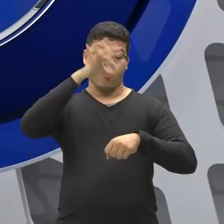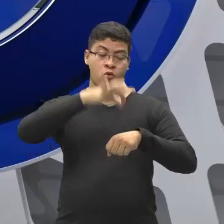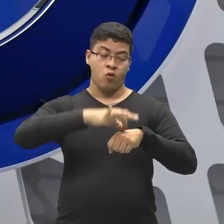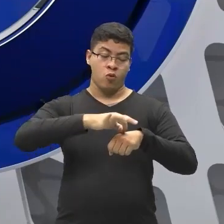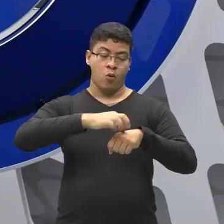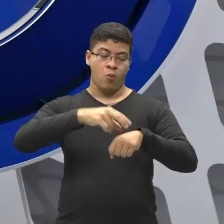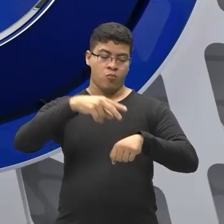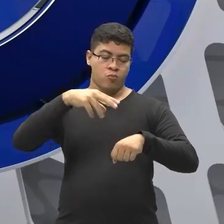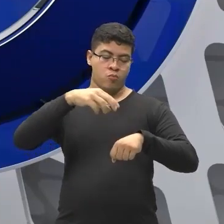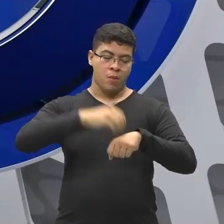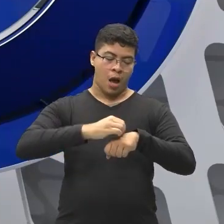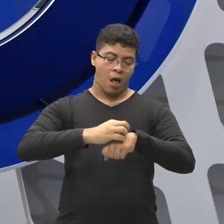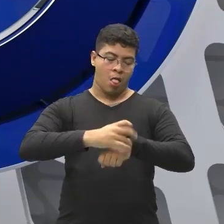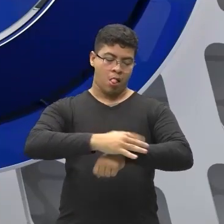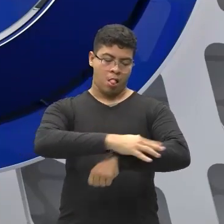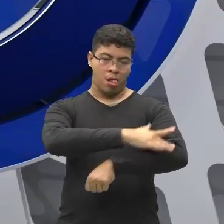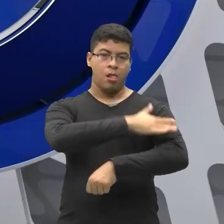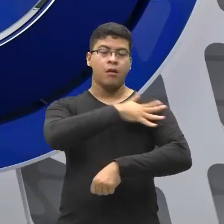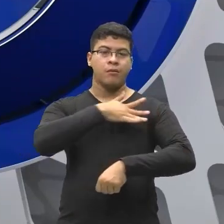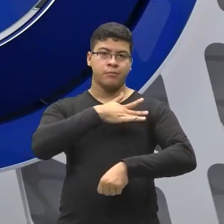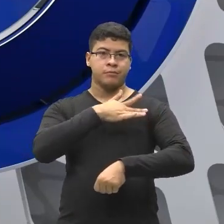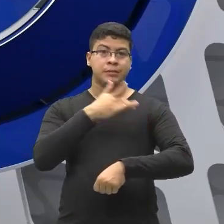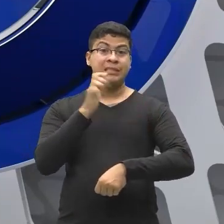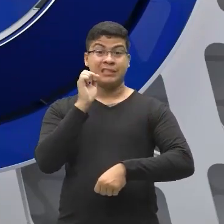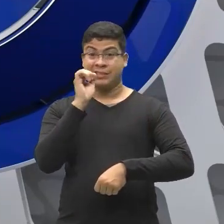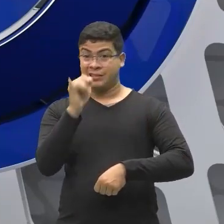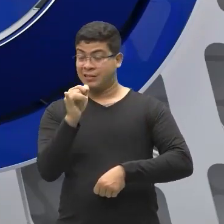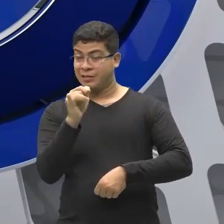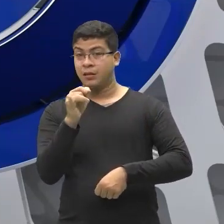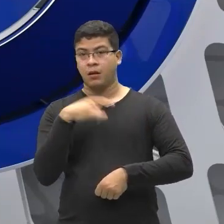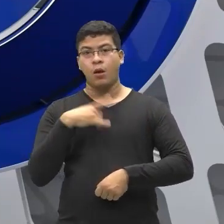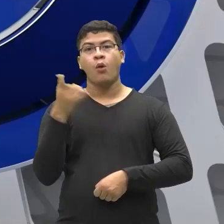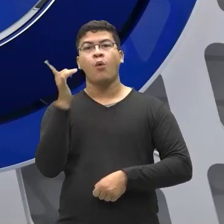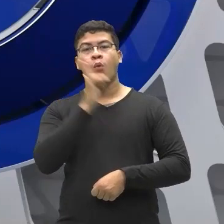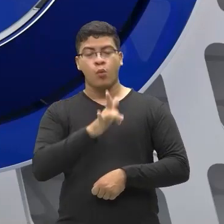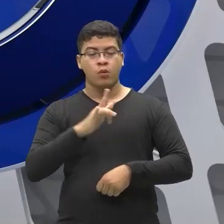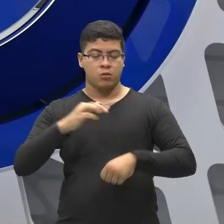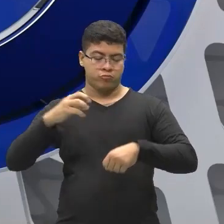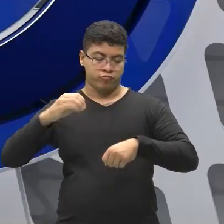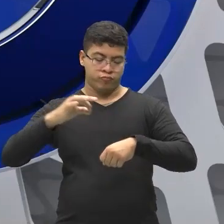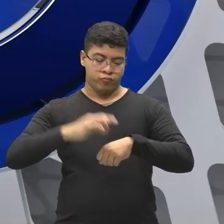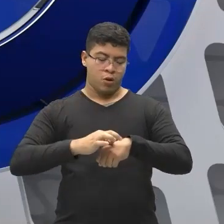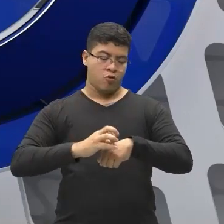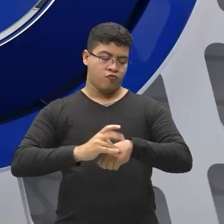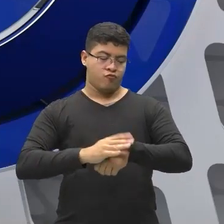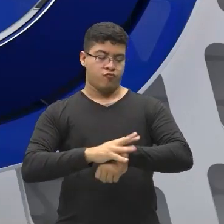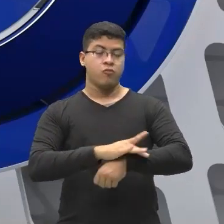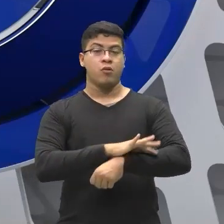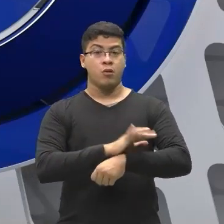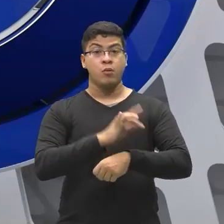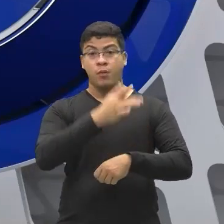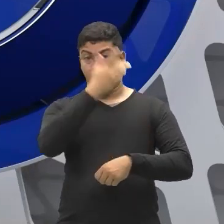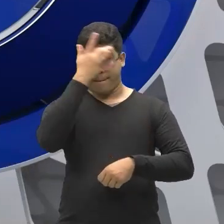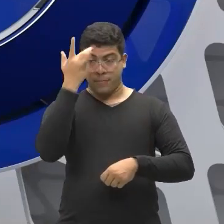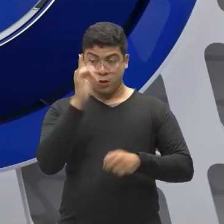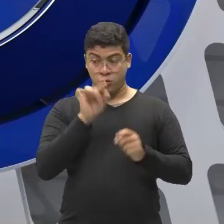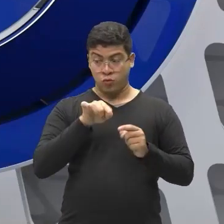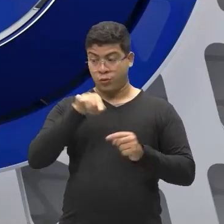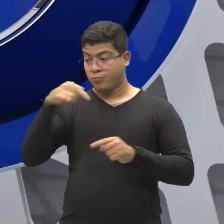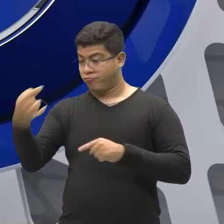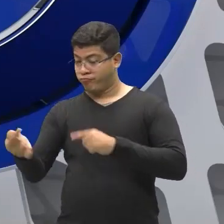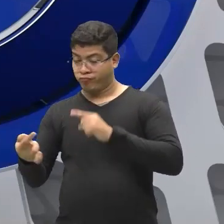tá? Se ele estiver contaminado, ele consegue transferir esse vírus de uma pessoa para outra, né? E aí ele vai